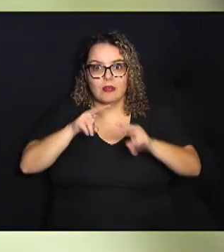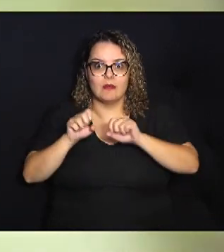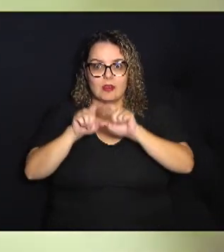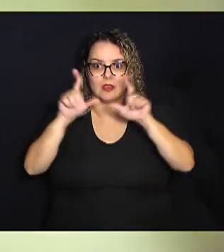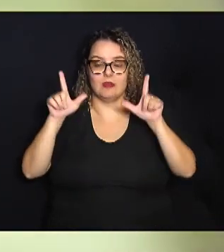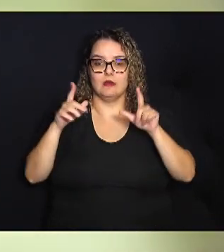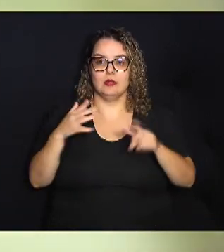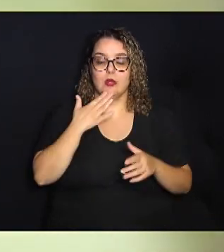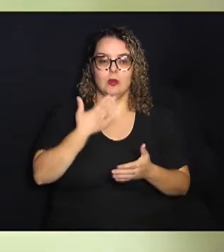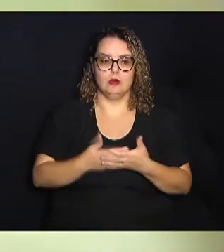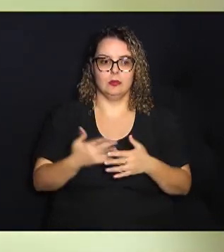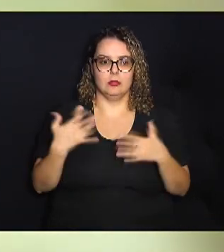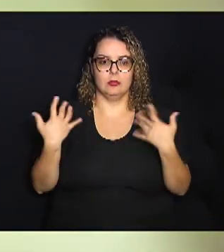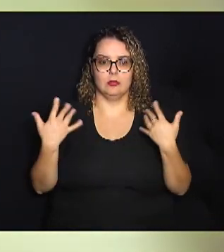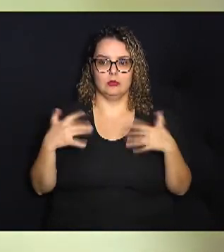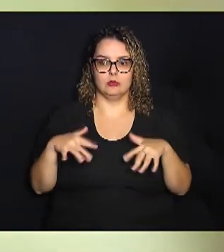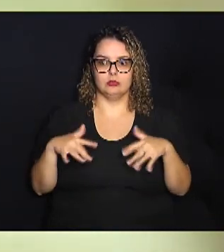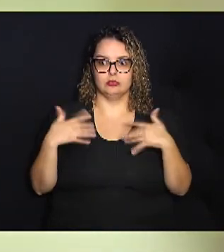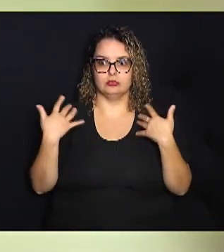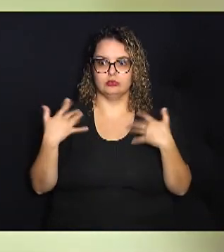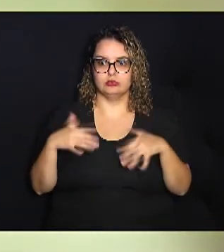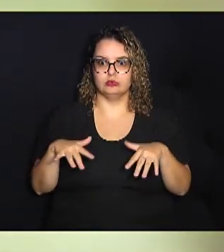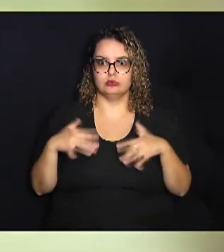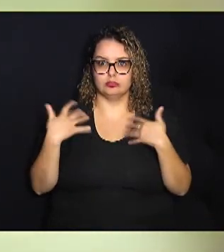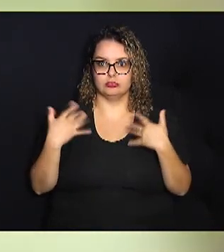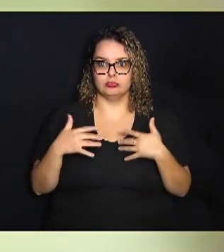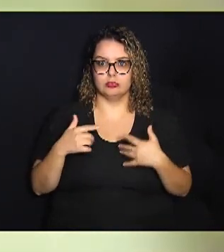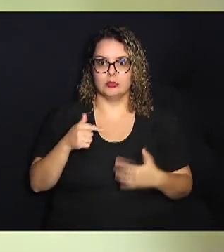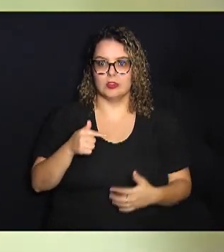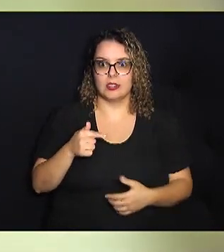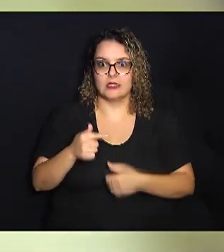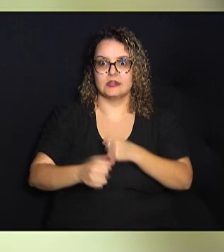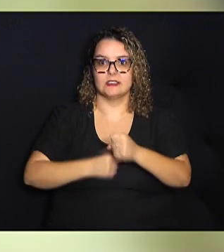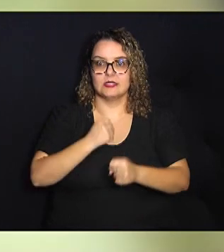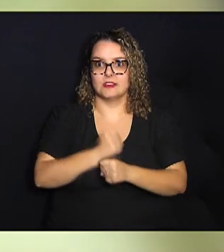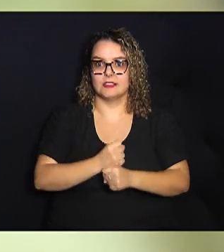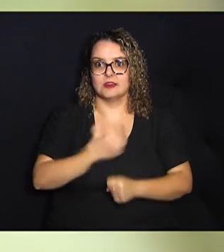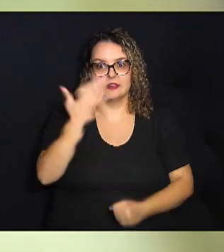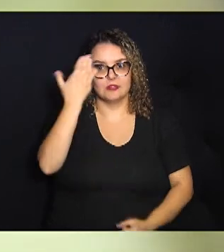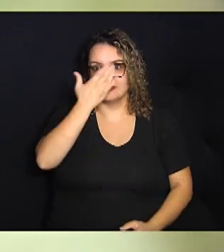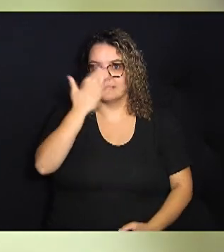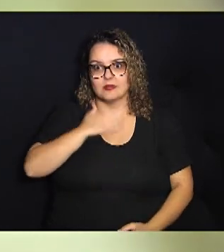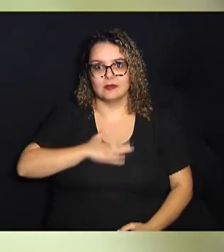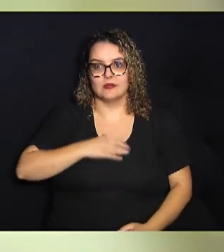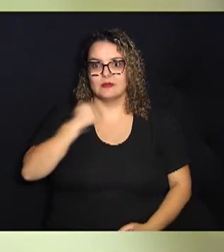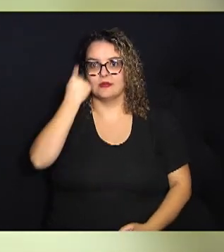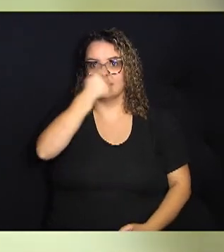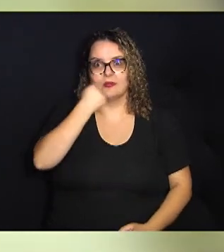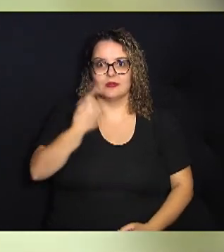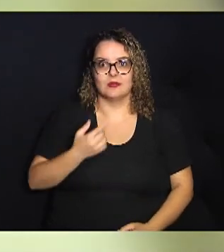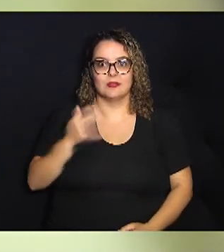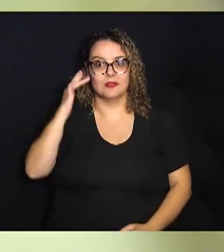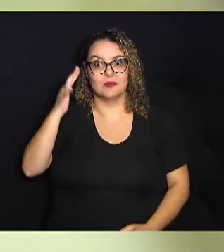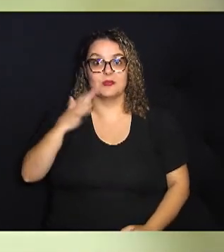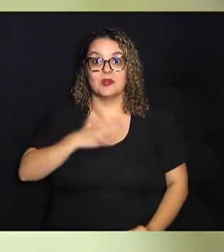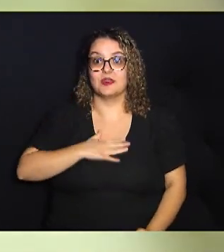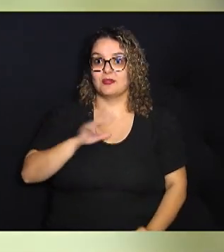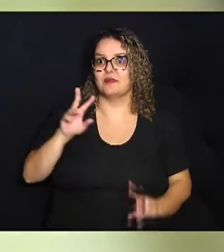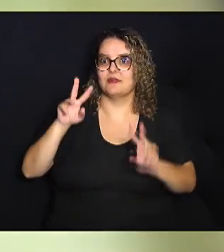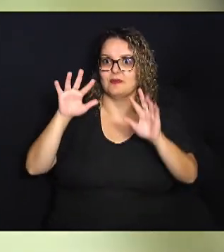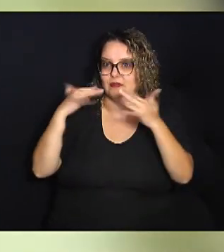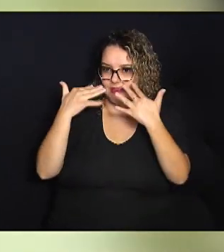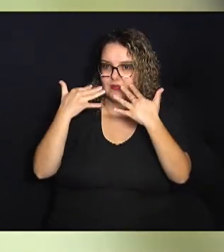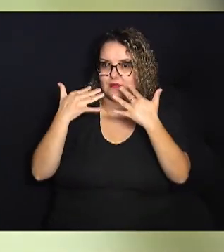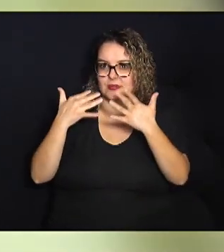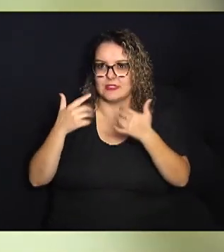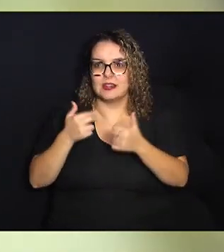muito impressionada com isso, porque há 7 anos que eu não vejo o meu rosto, e eu vi no sonho. Então, são coisas